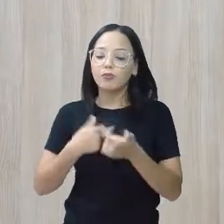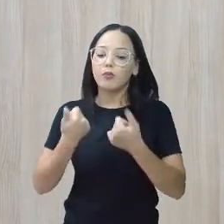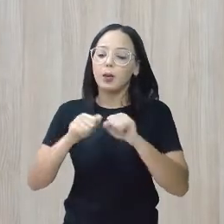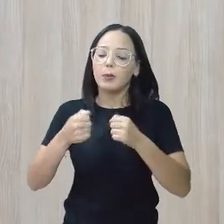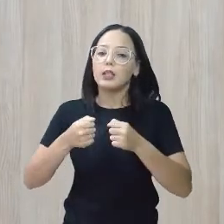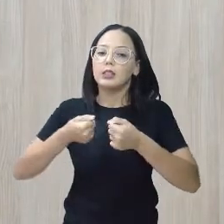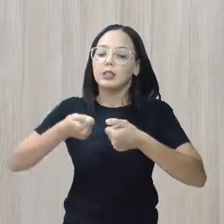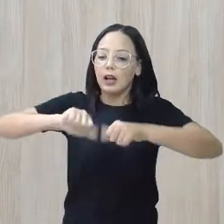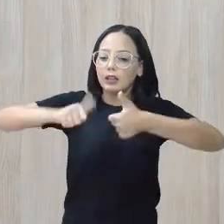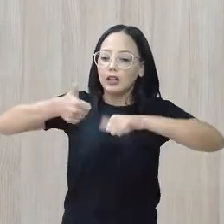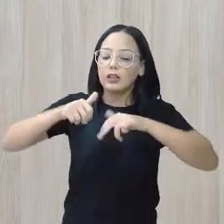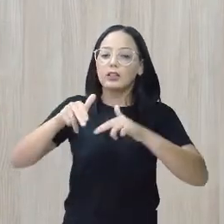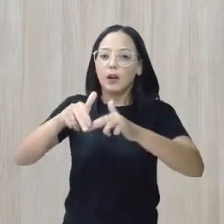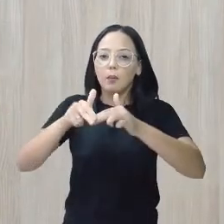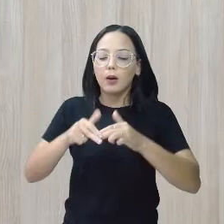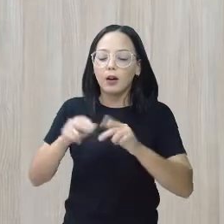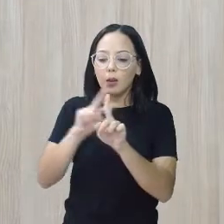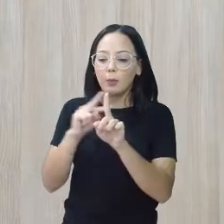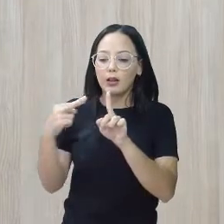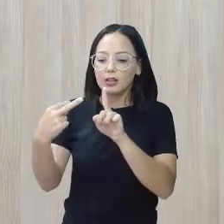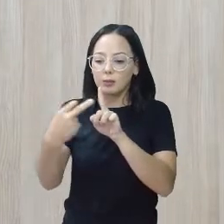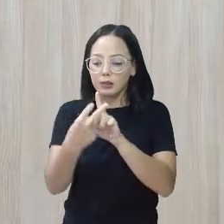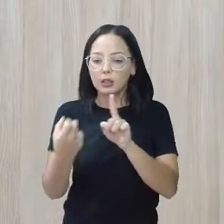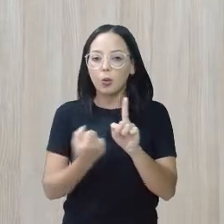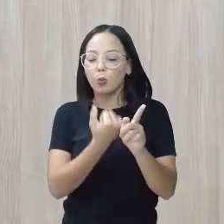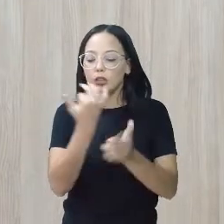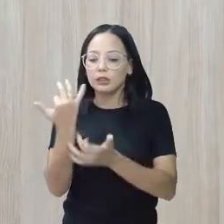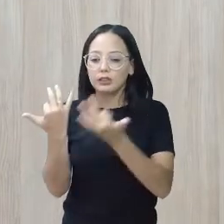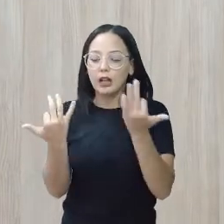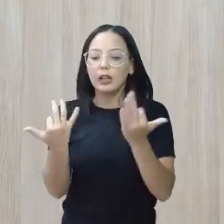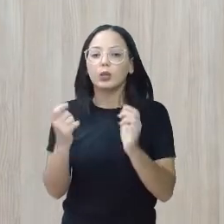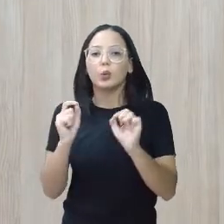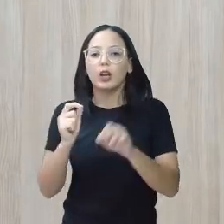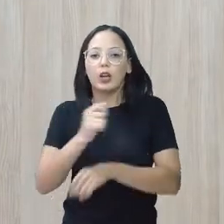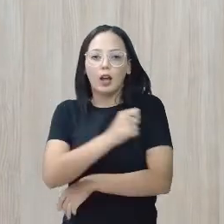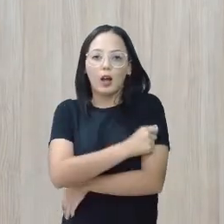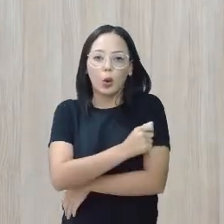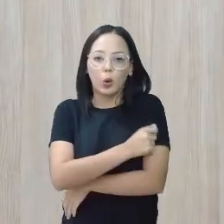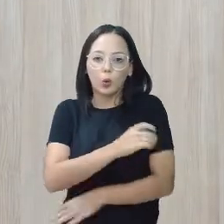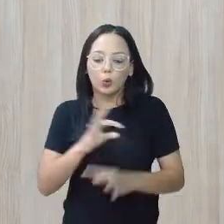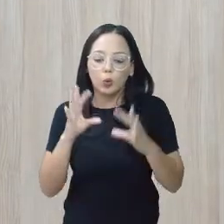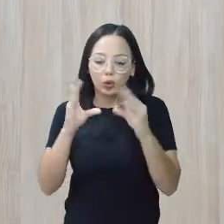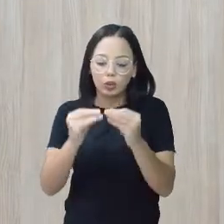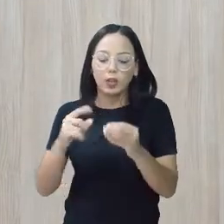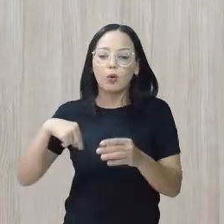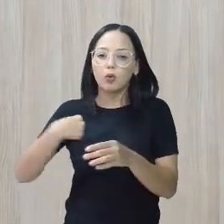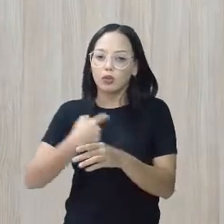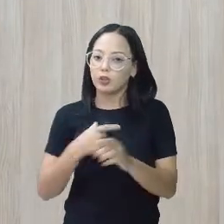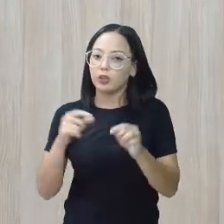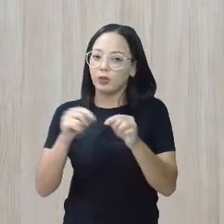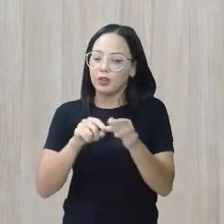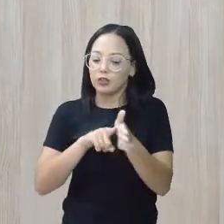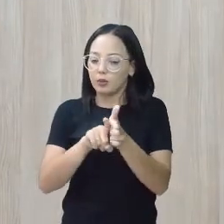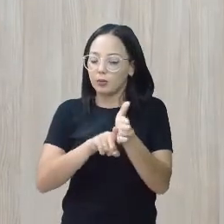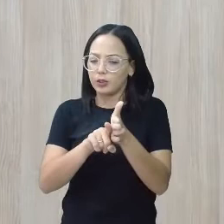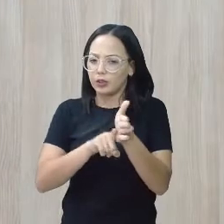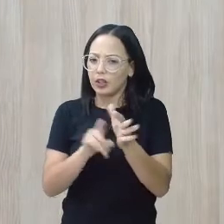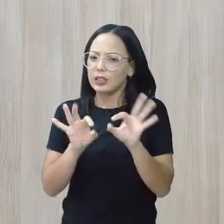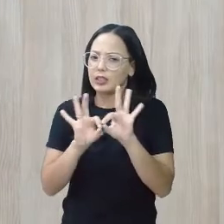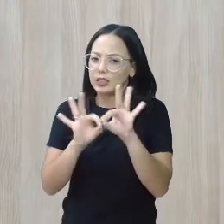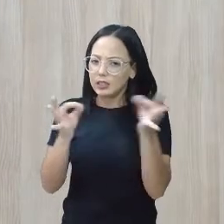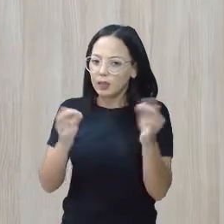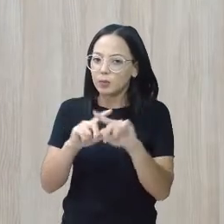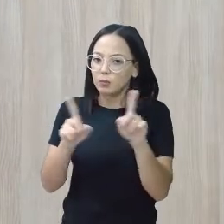analisar isso diante dessa percepção da quantidade de alunos do total. Aqui a gente está fazendo uma pesquisa bem simples, mas para